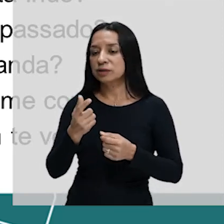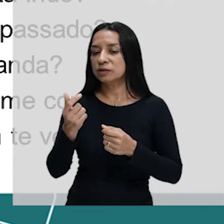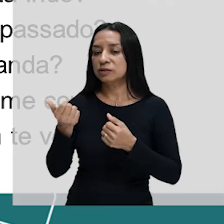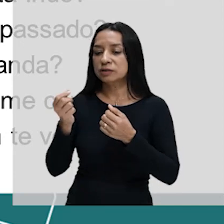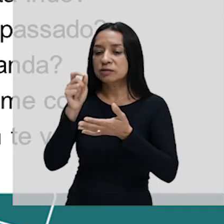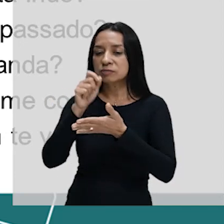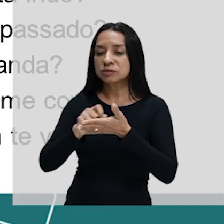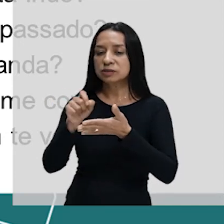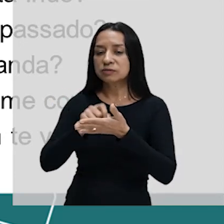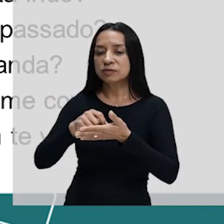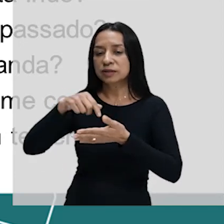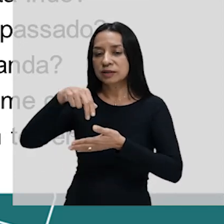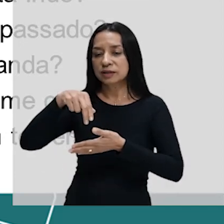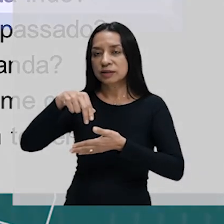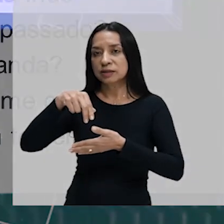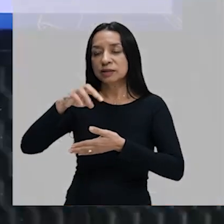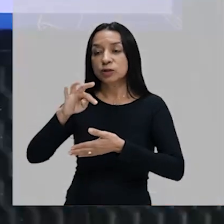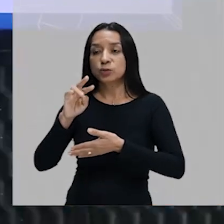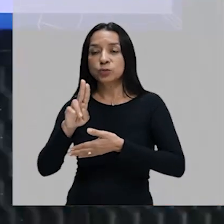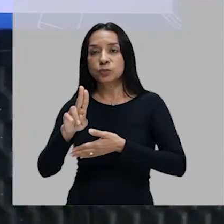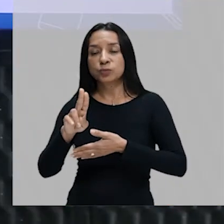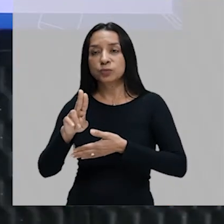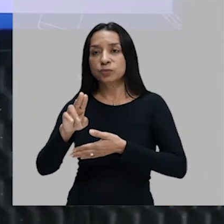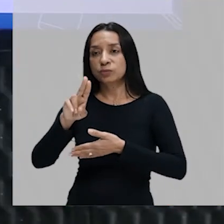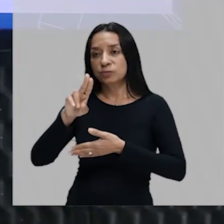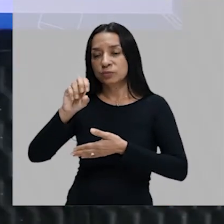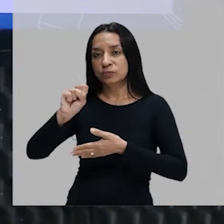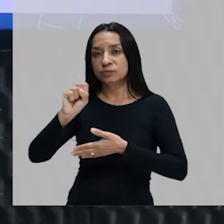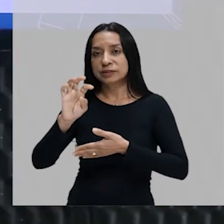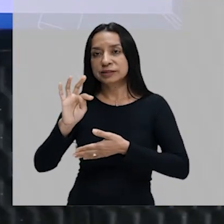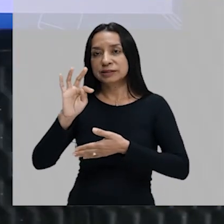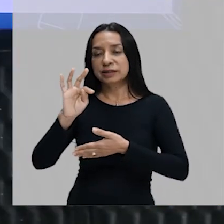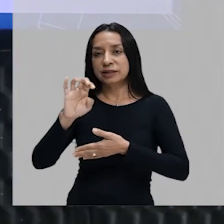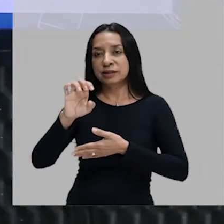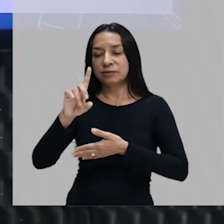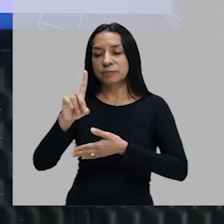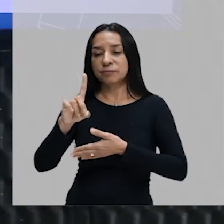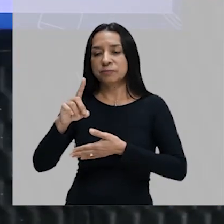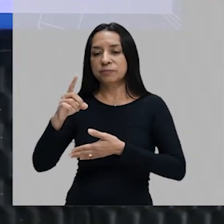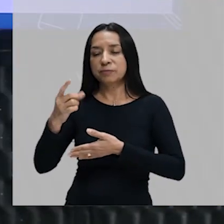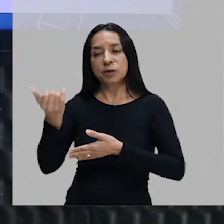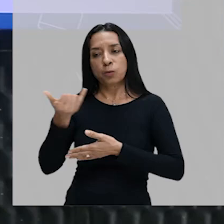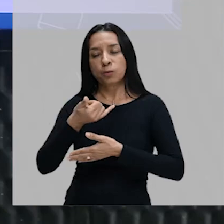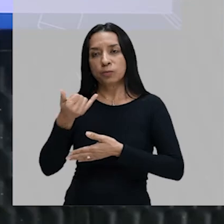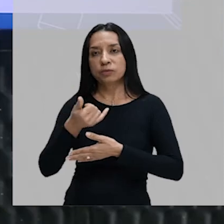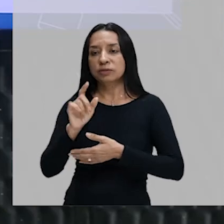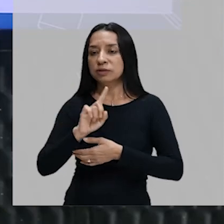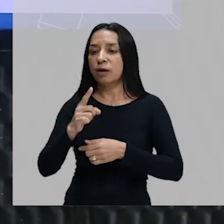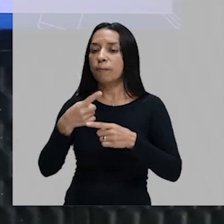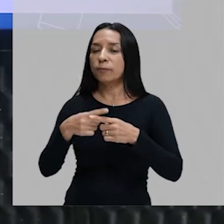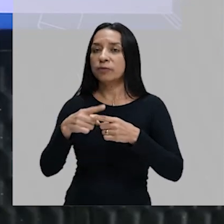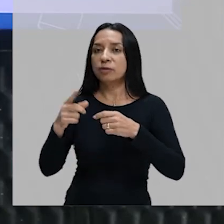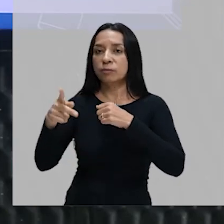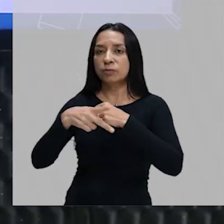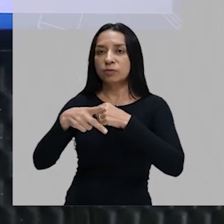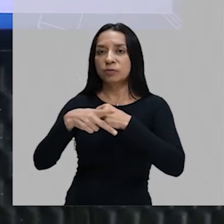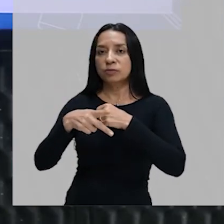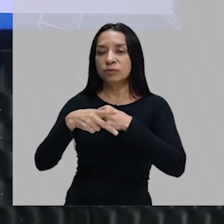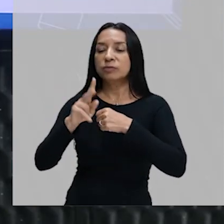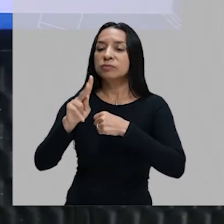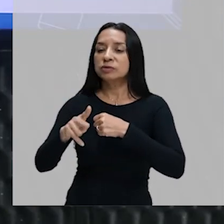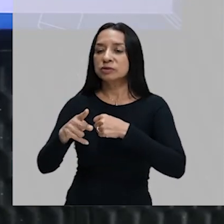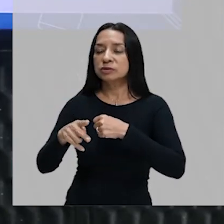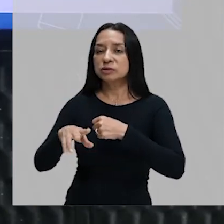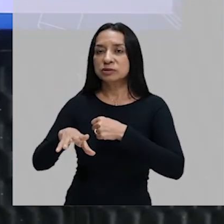que tu me cuentas ou que usted me cuenta. Não, porque o pronome, vocês já